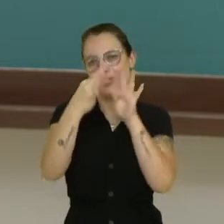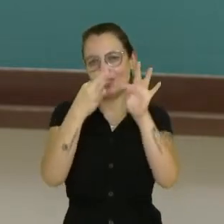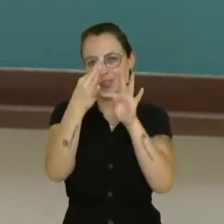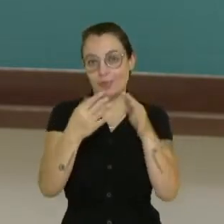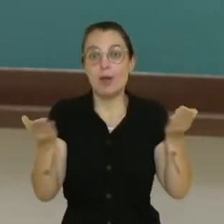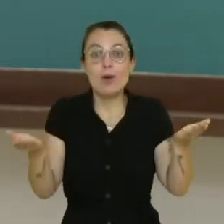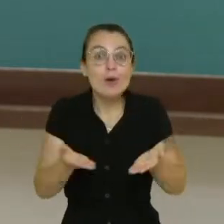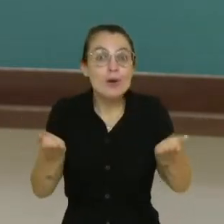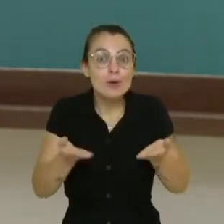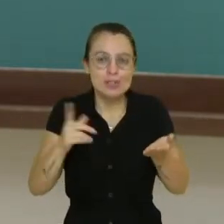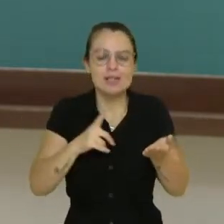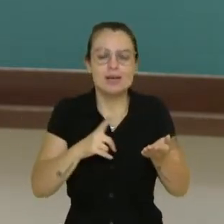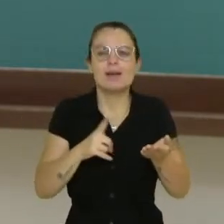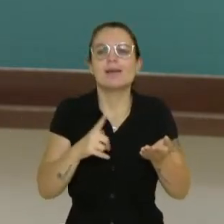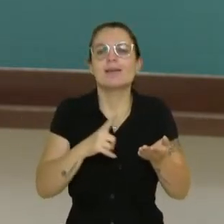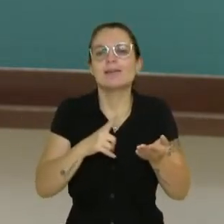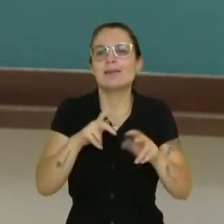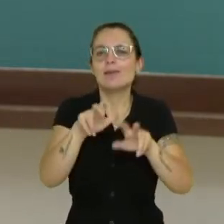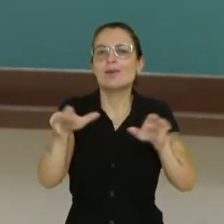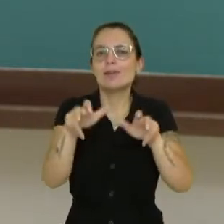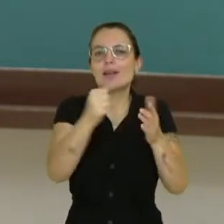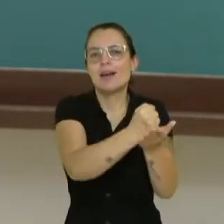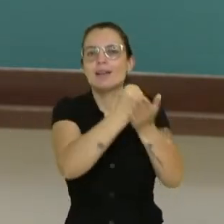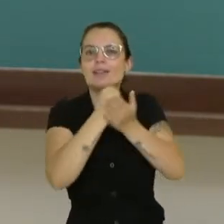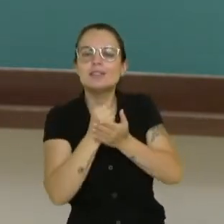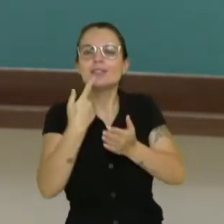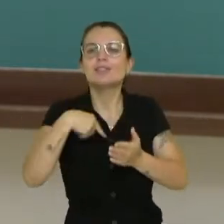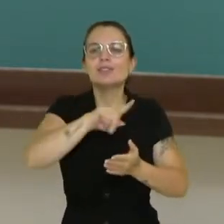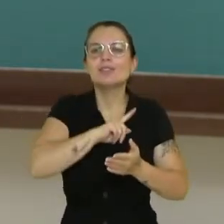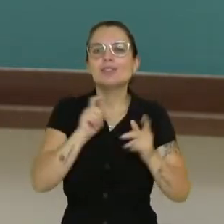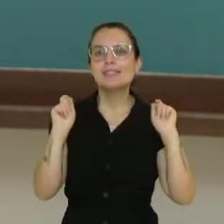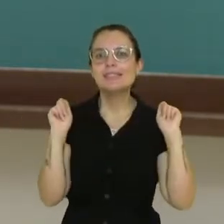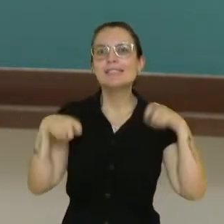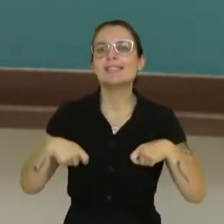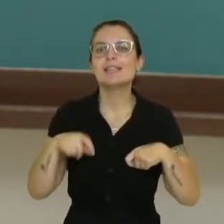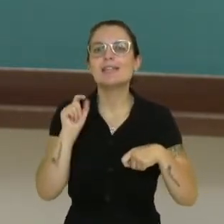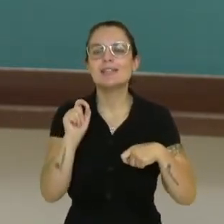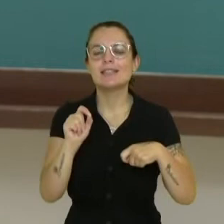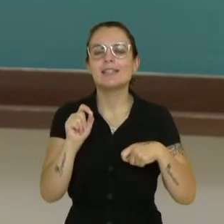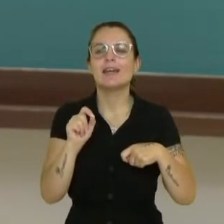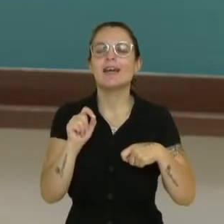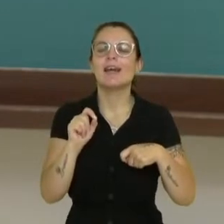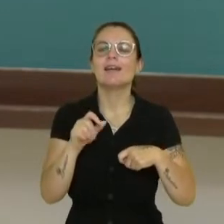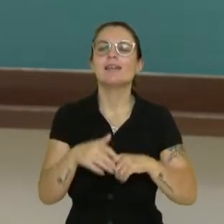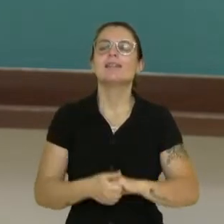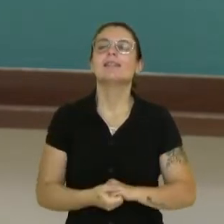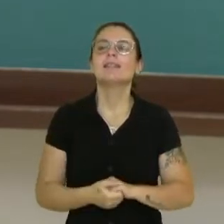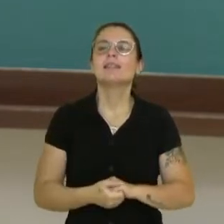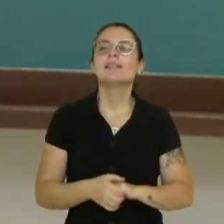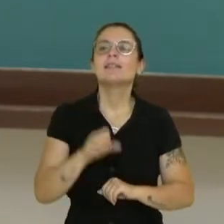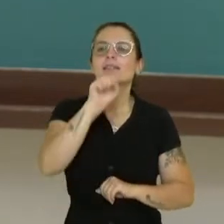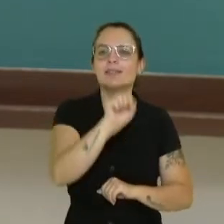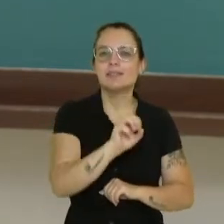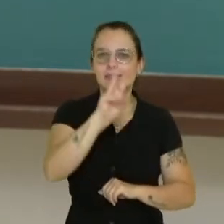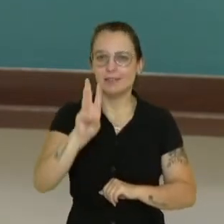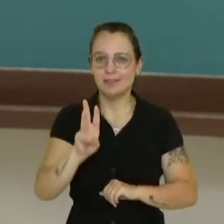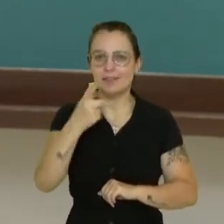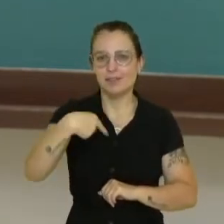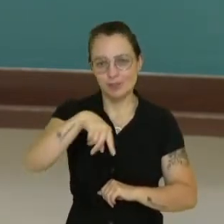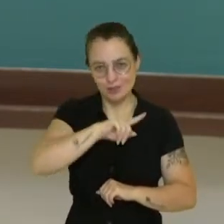a computadorização a nosso favor, que permite a criação de softwares que possibilita